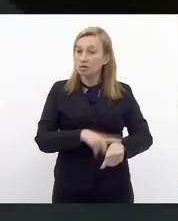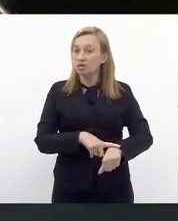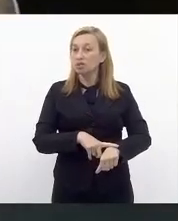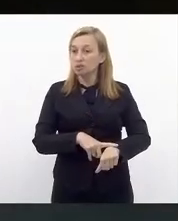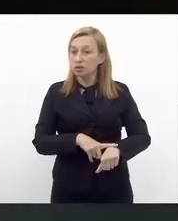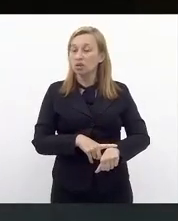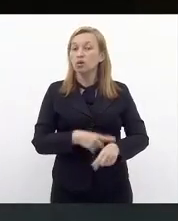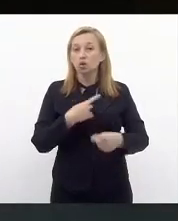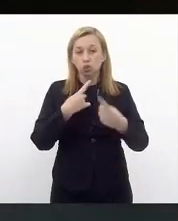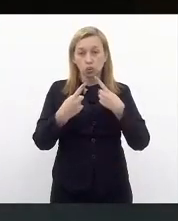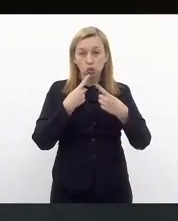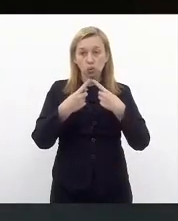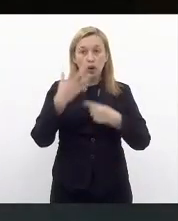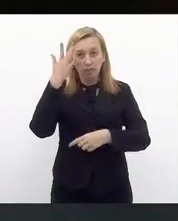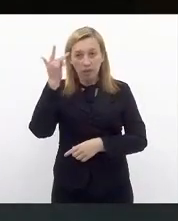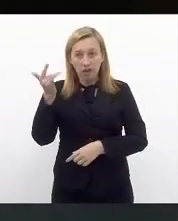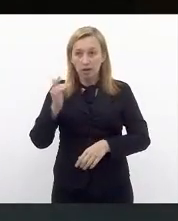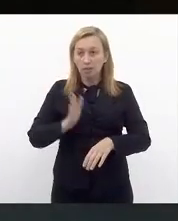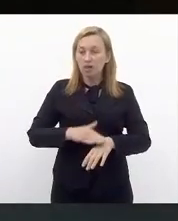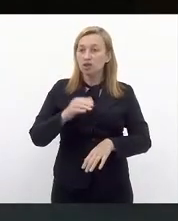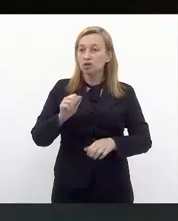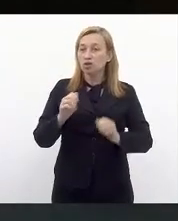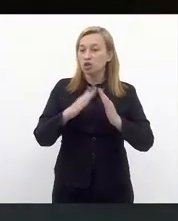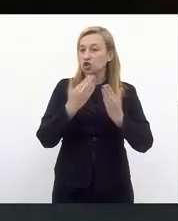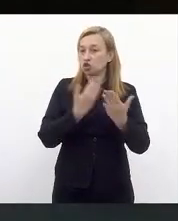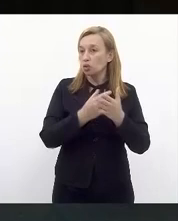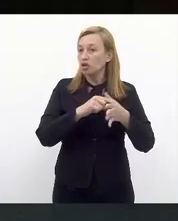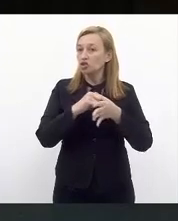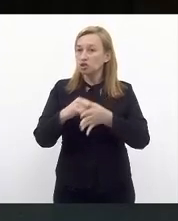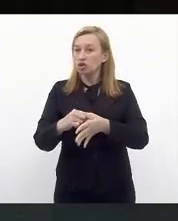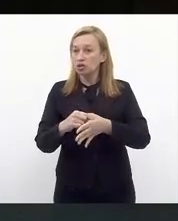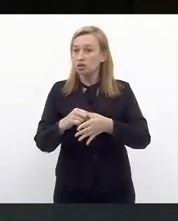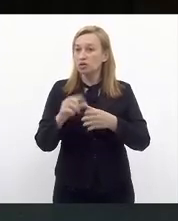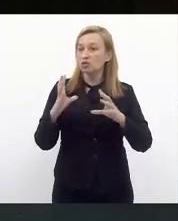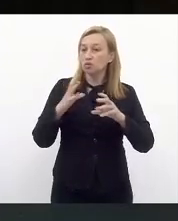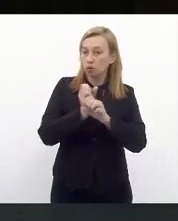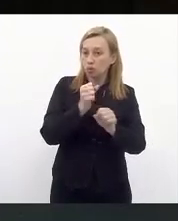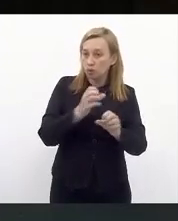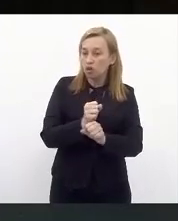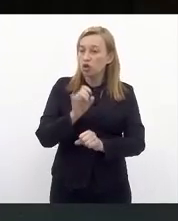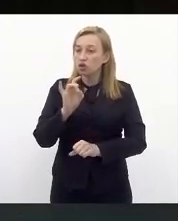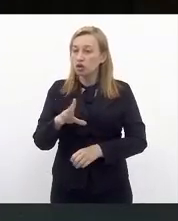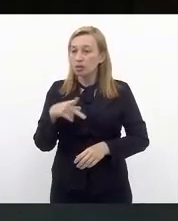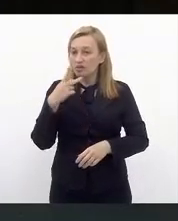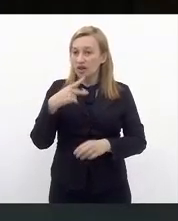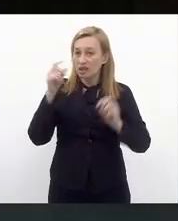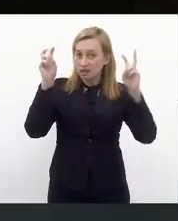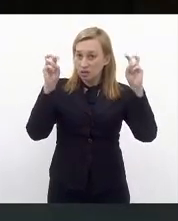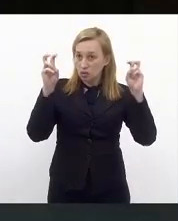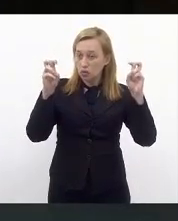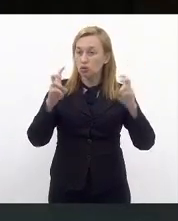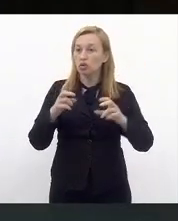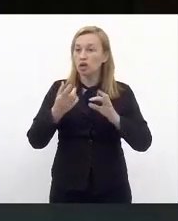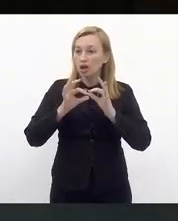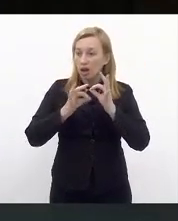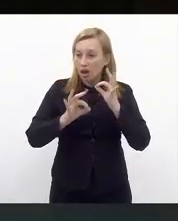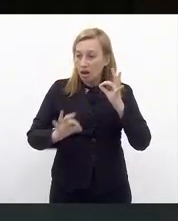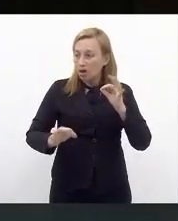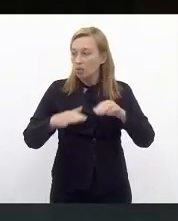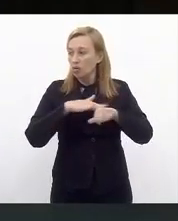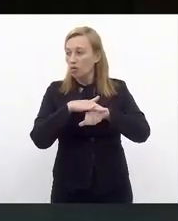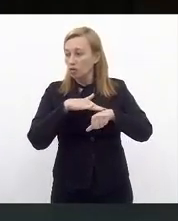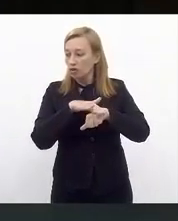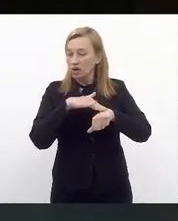para um debate Amanhã teremos mais um colégio líderes seus fazendo cálculos É só para fazer esse apontamento tive uma longa conversa